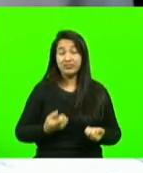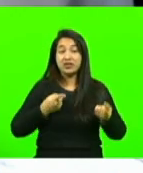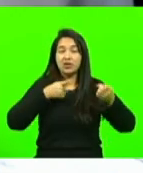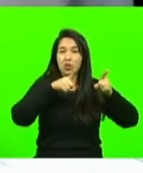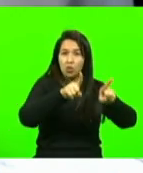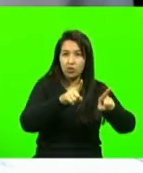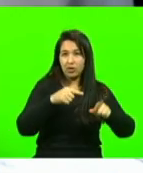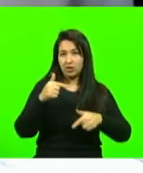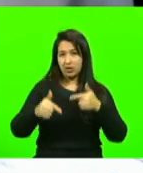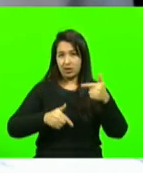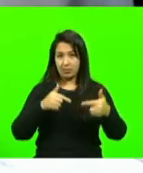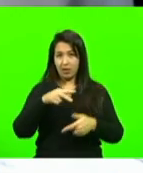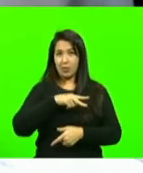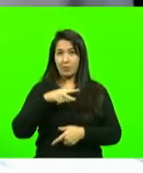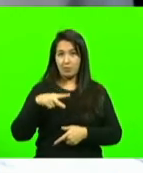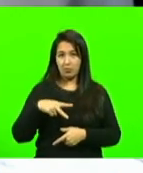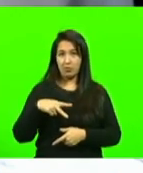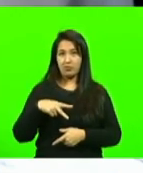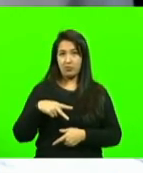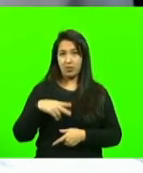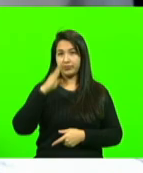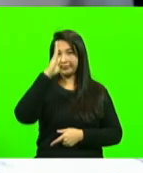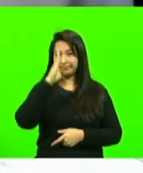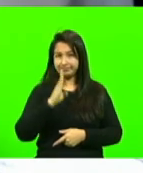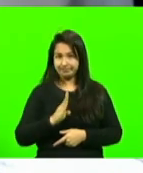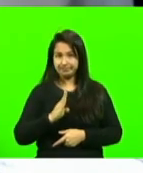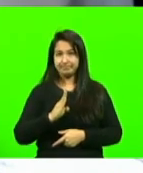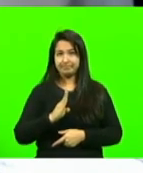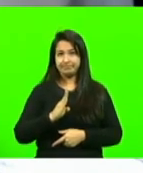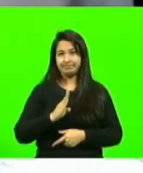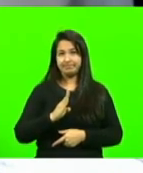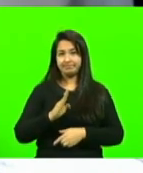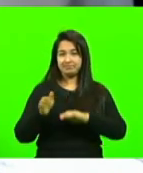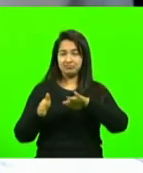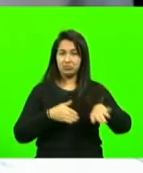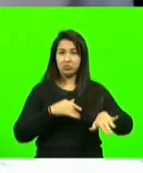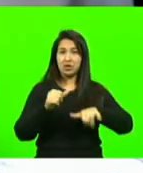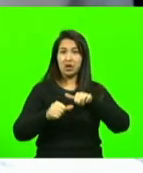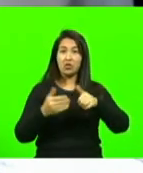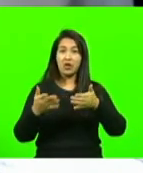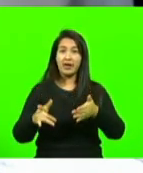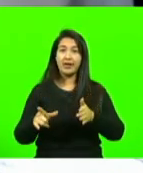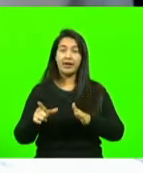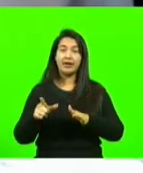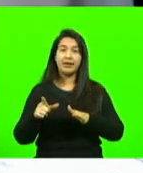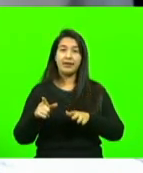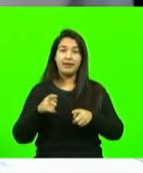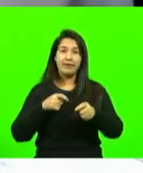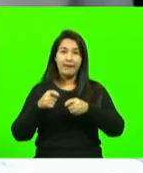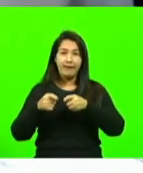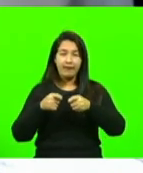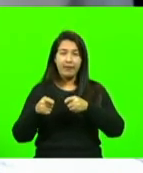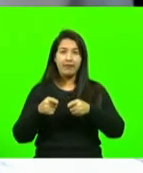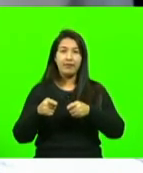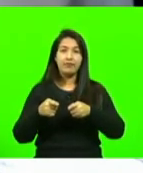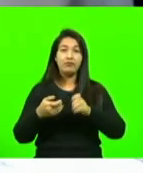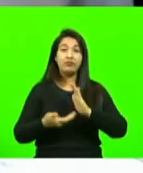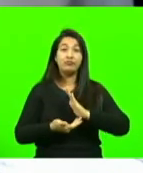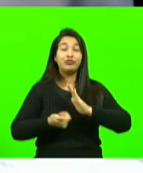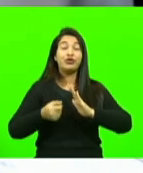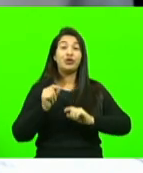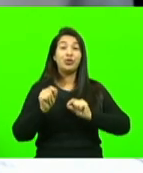nessa Perspectiva da gratuidade colocando ele na lógica de mercado colocou aqui é a minha intervenção nós estamos tirando